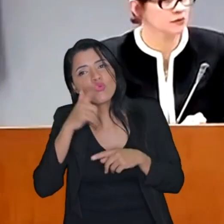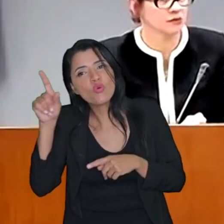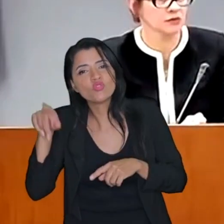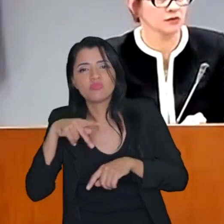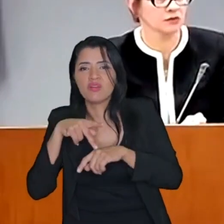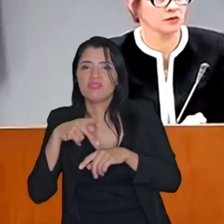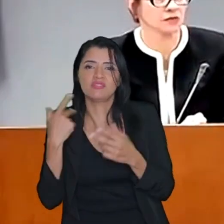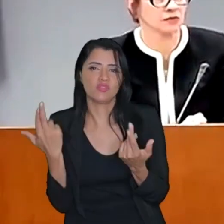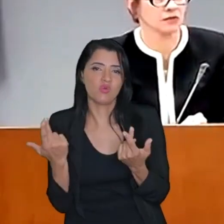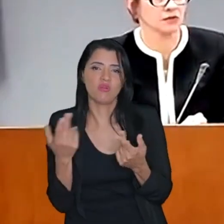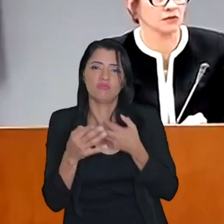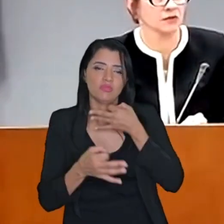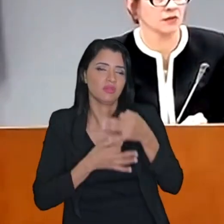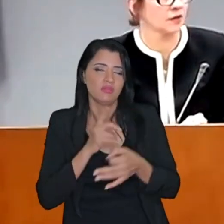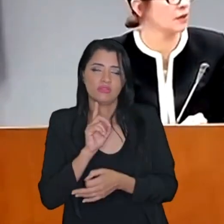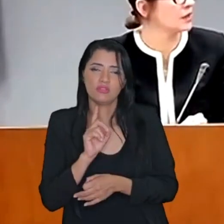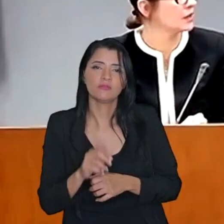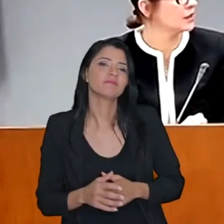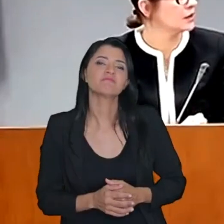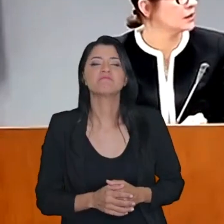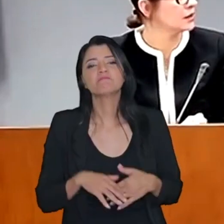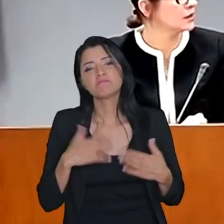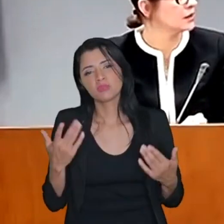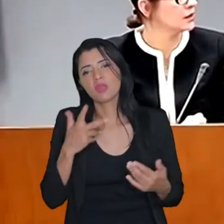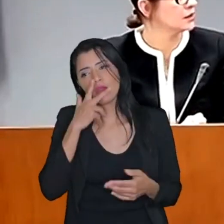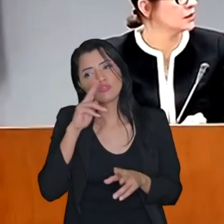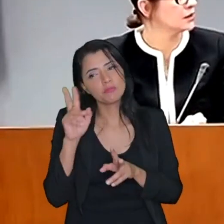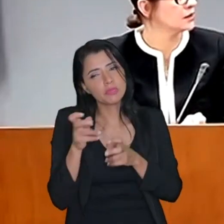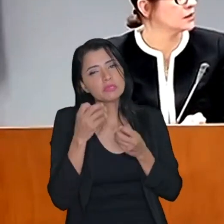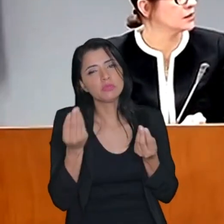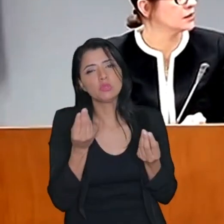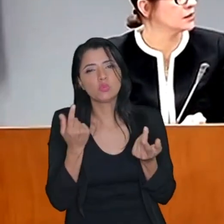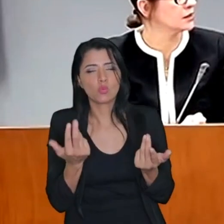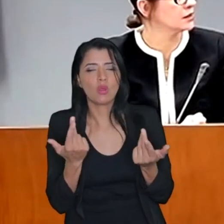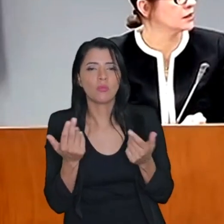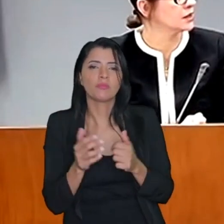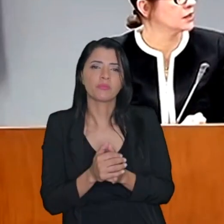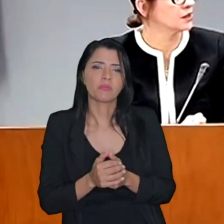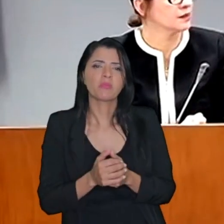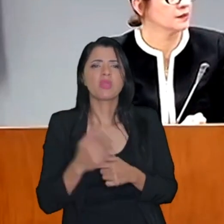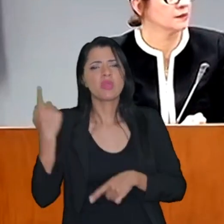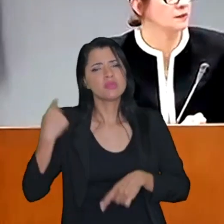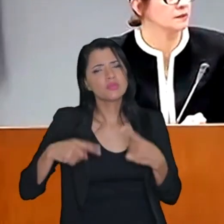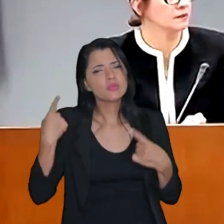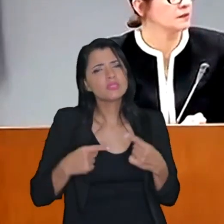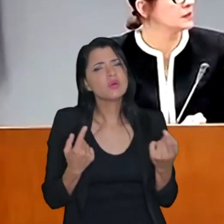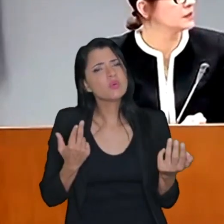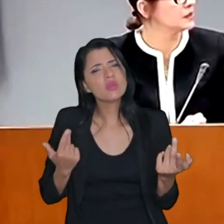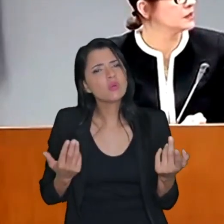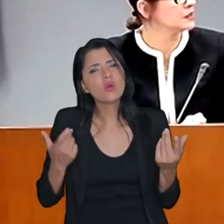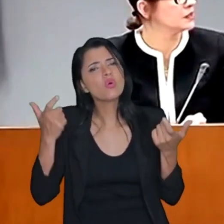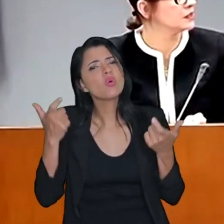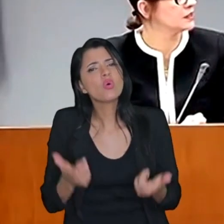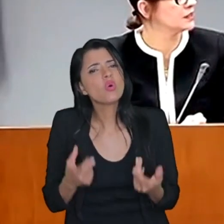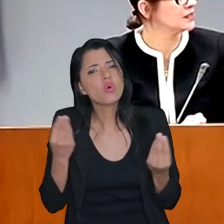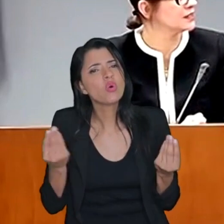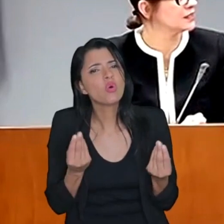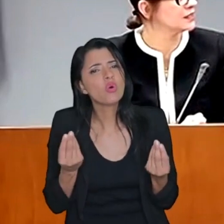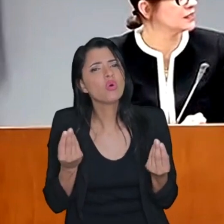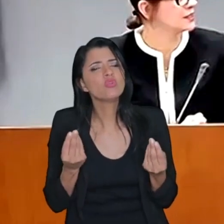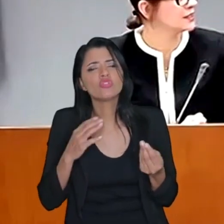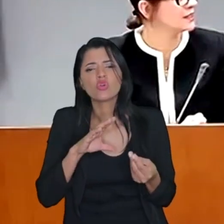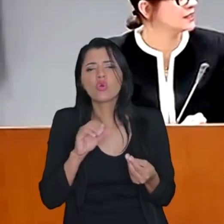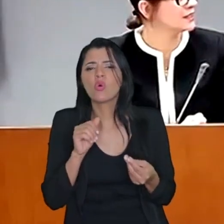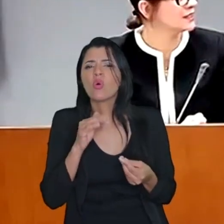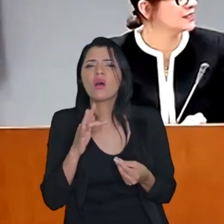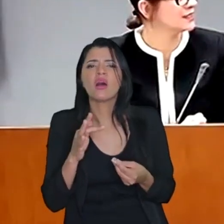em outros países. Isso não é uma crítica. Então, acho que tem que ser visto dessa forma. Eu acho que essa discussão é igual à discussão de onde fica o